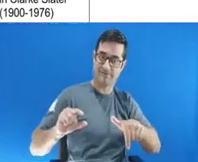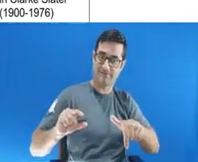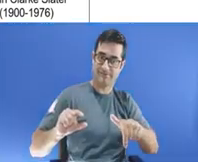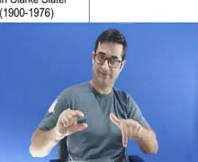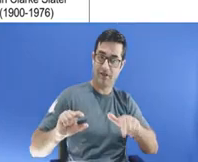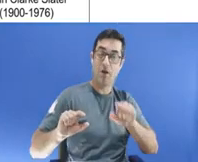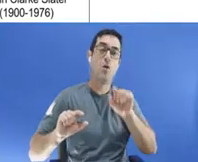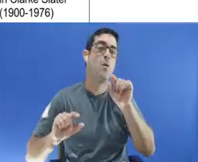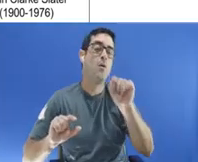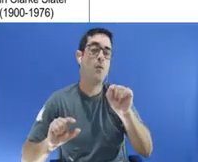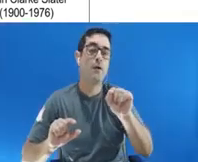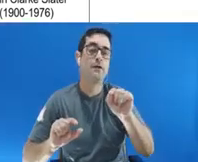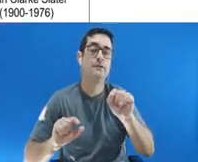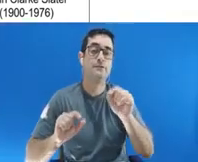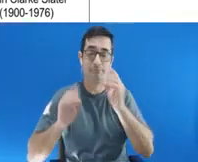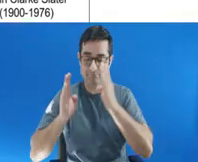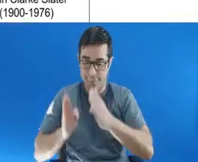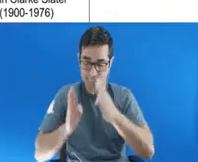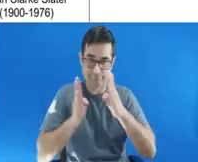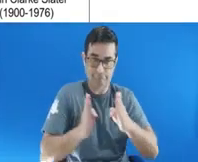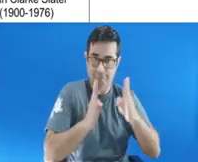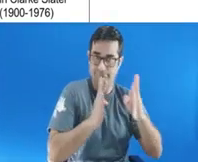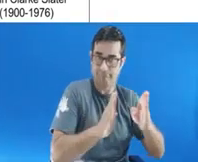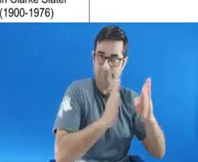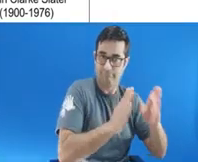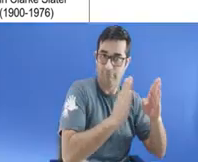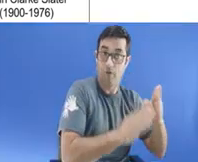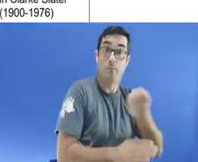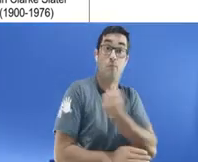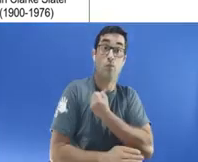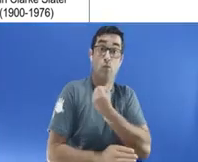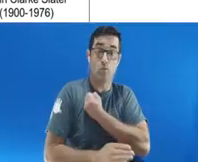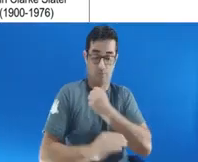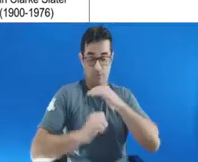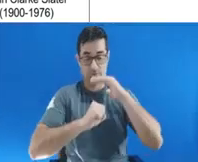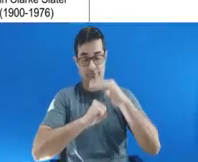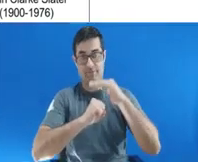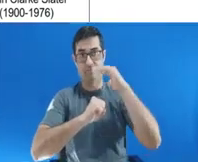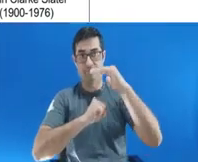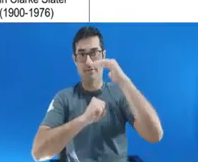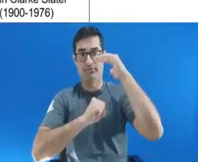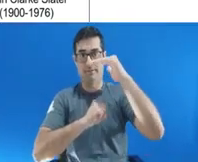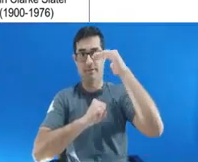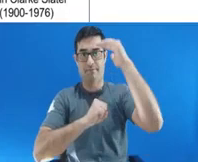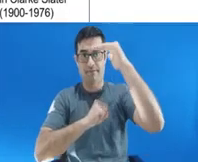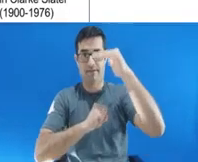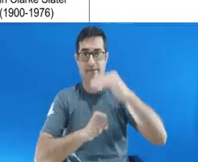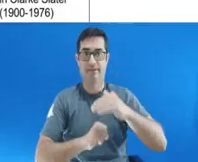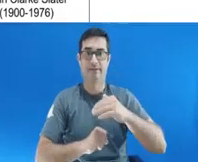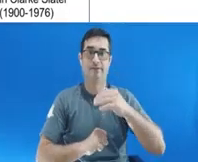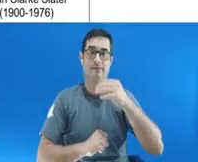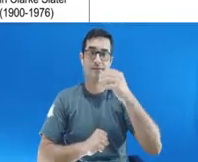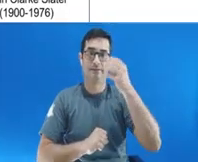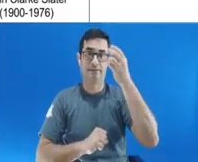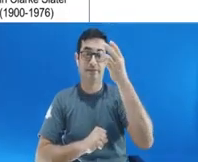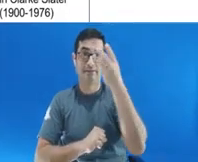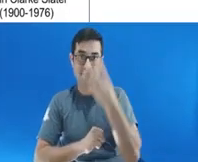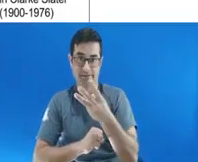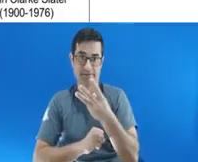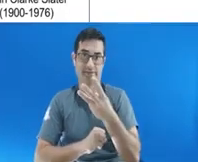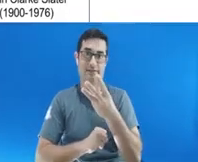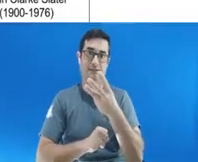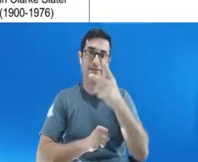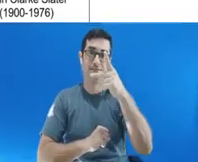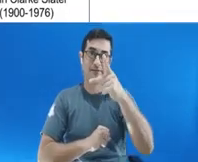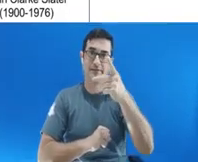se organizem por número de nível. Então, ó, 3S2, 3P6, 4S2, 3D. Eu pego esse 3D